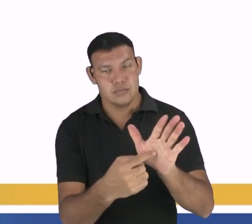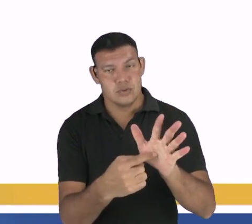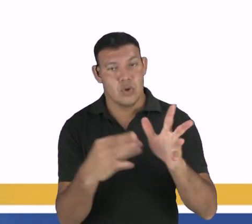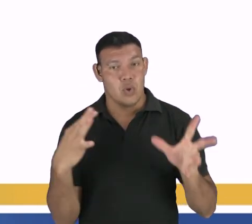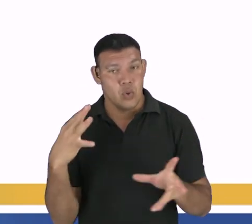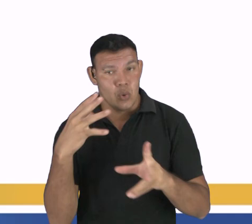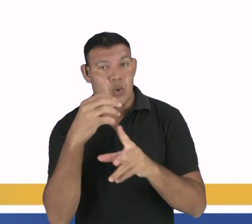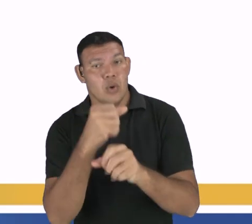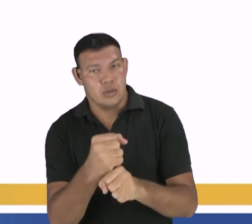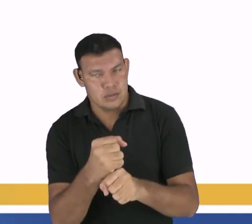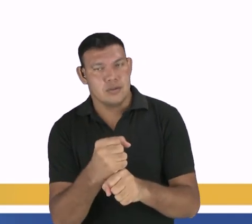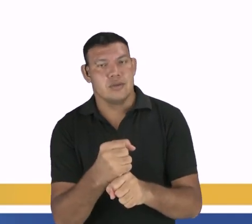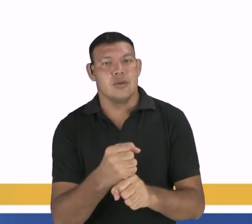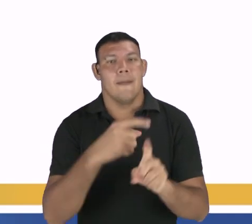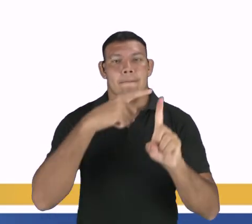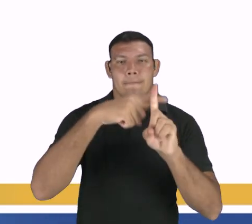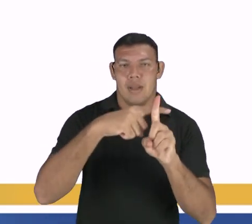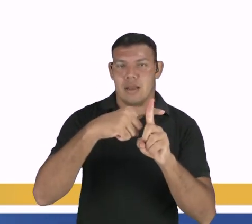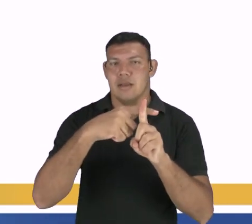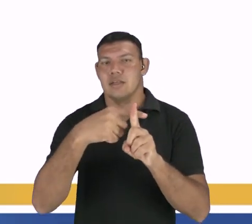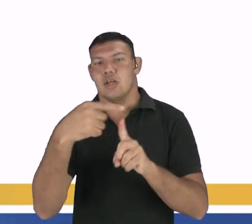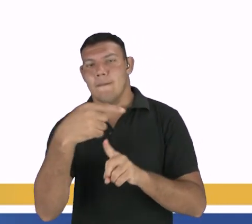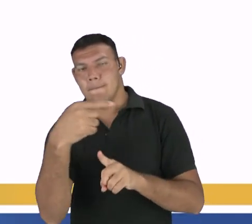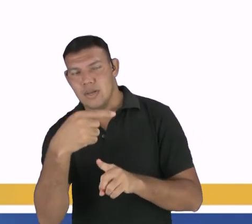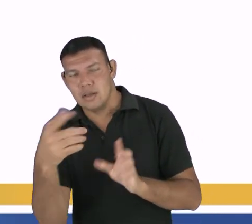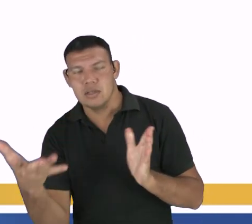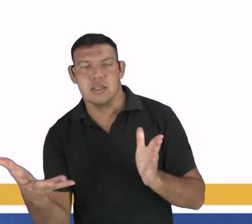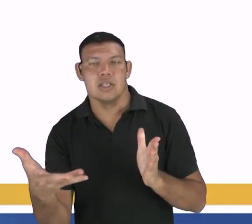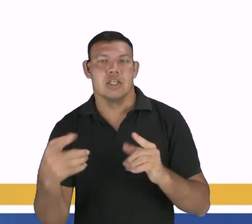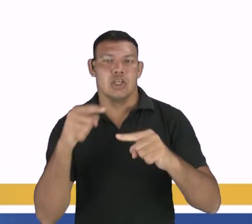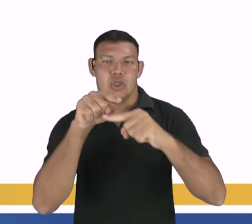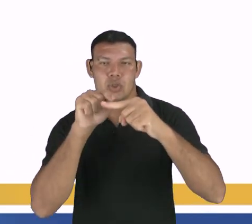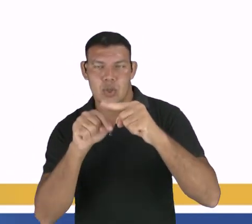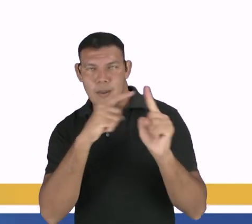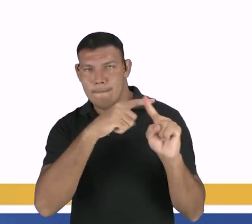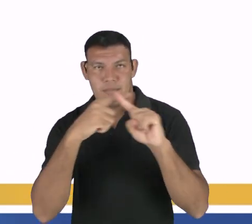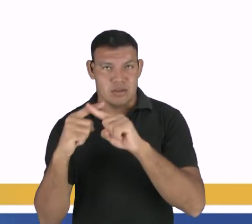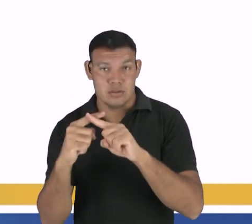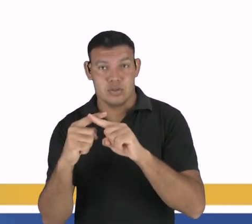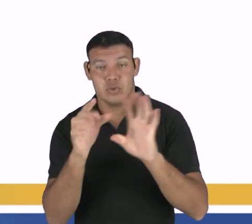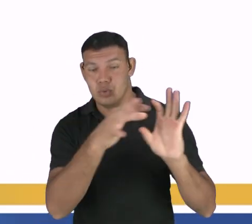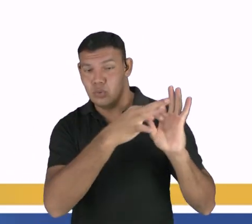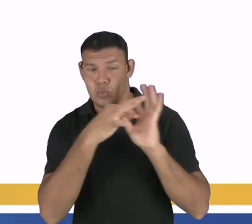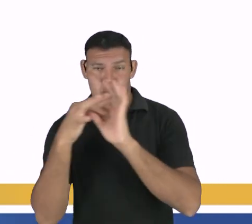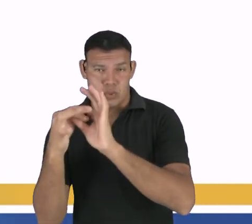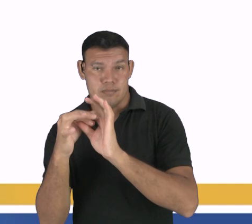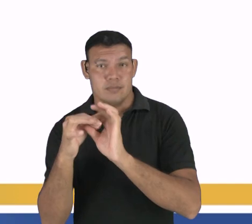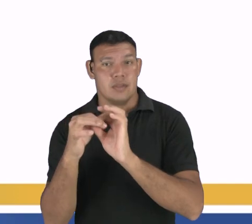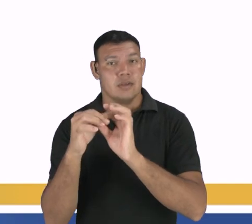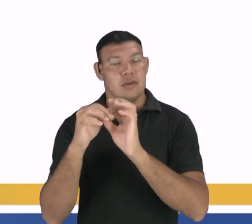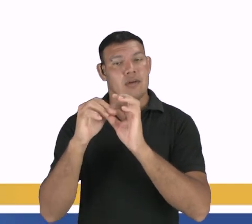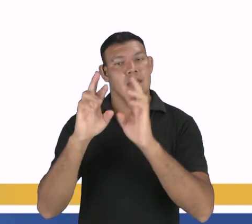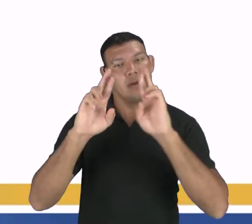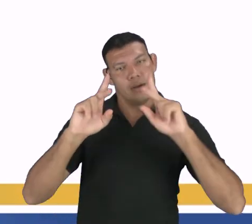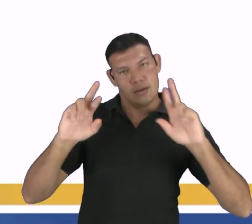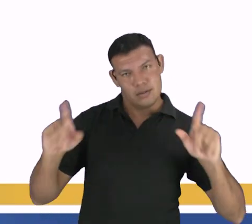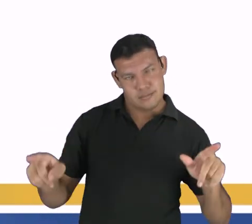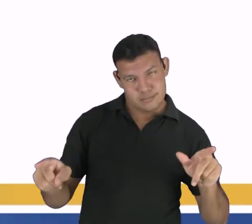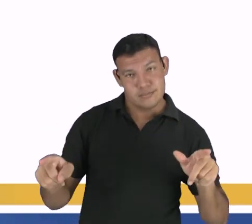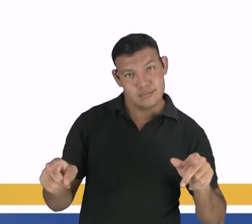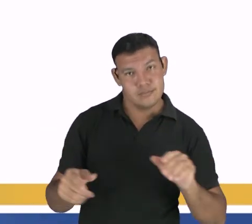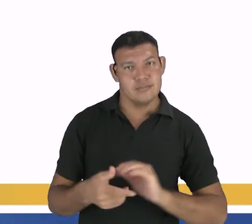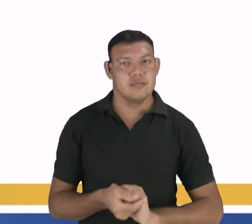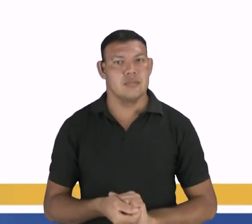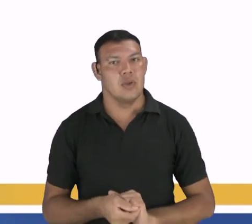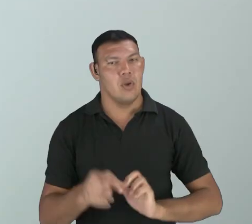e subtração com os números inteiros em diferentes contextos. Então, observe